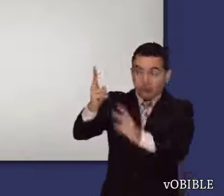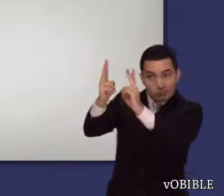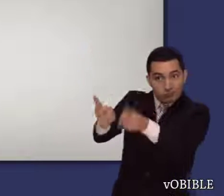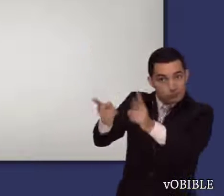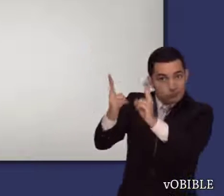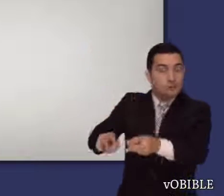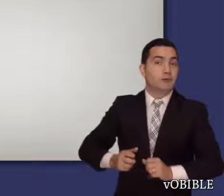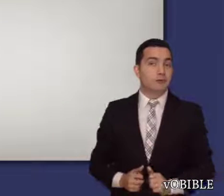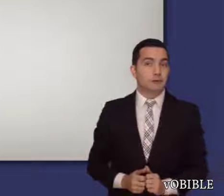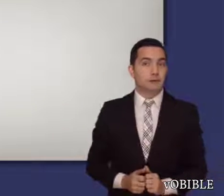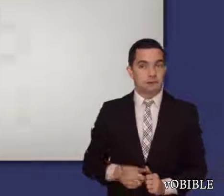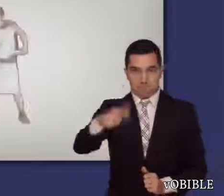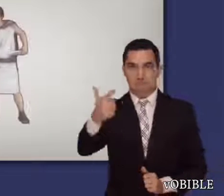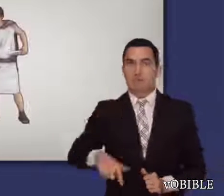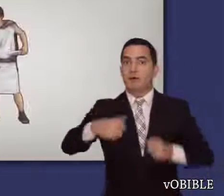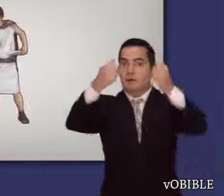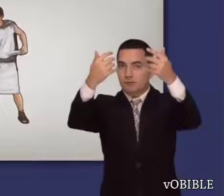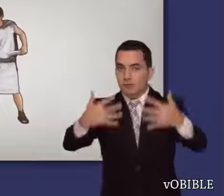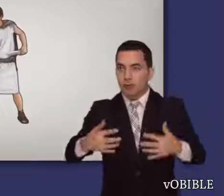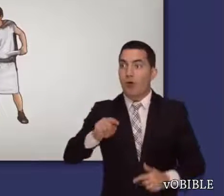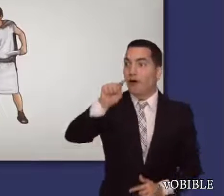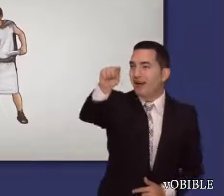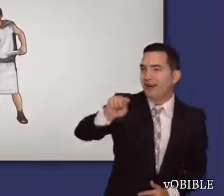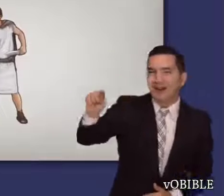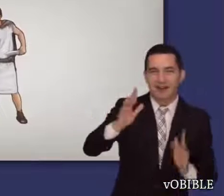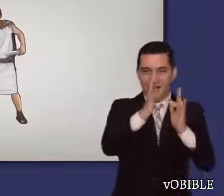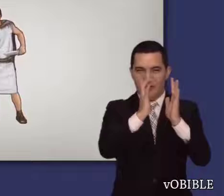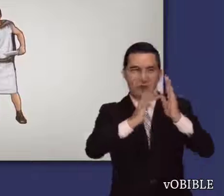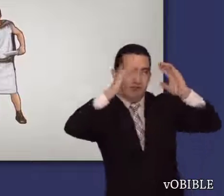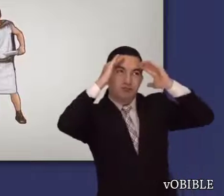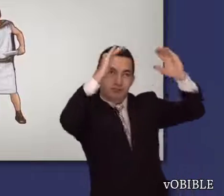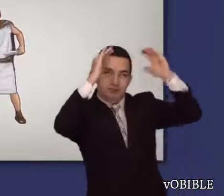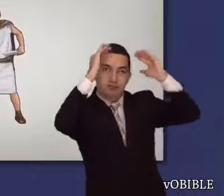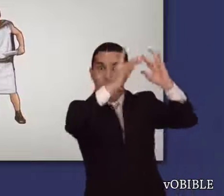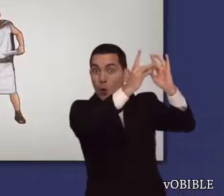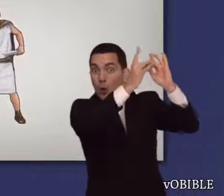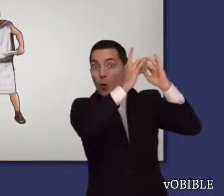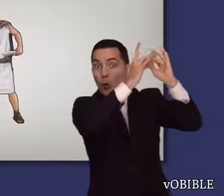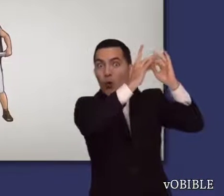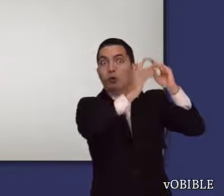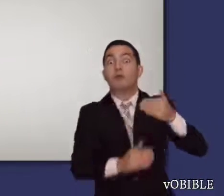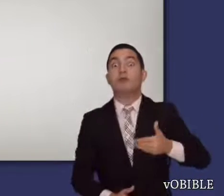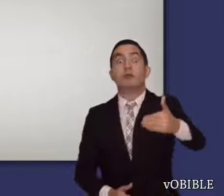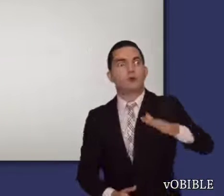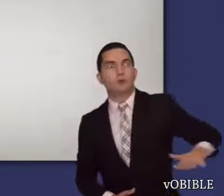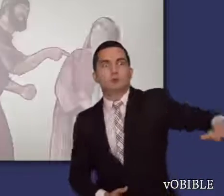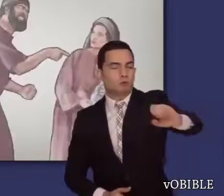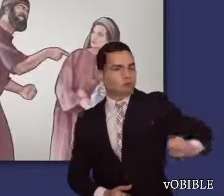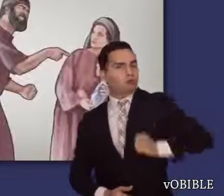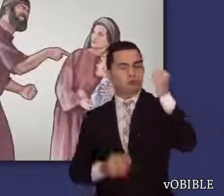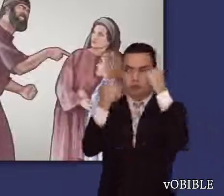Paulo também diz que todos os que desejarem levar uma vida de devoção a Deus em união com Cristo Jesus também vão